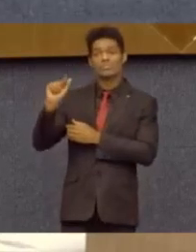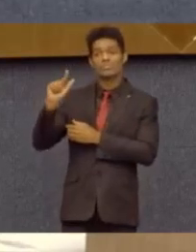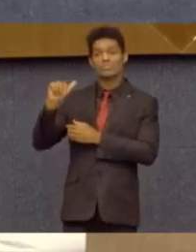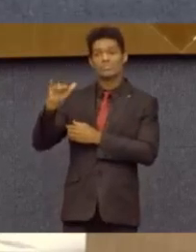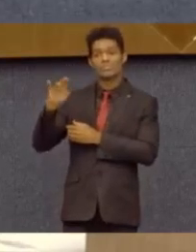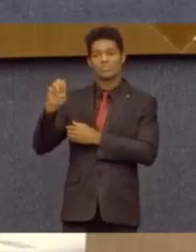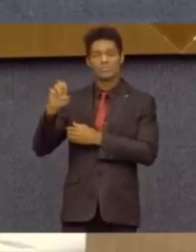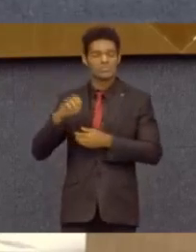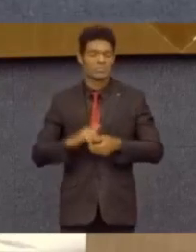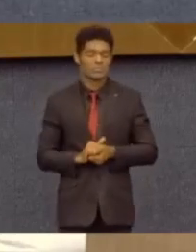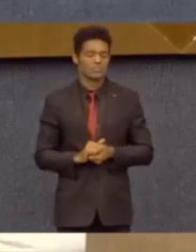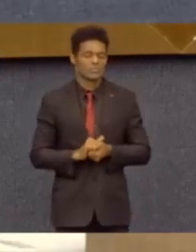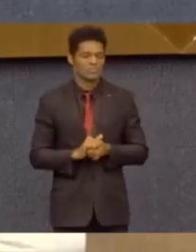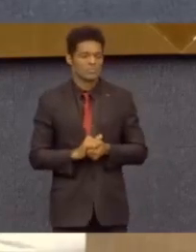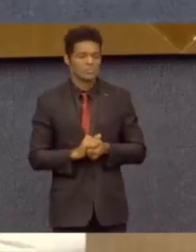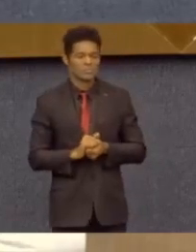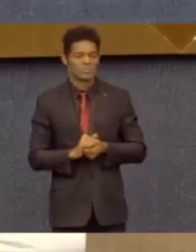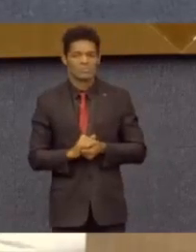Rodrigues,